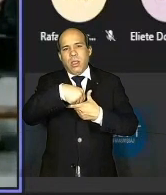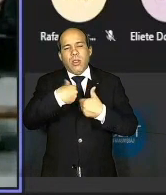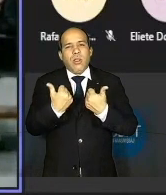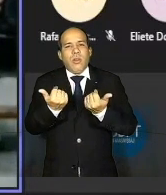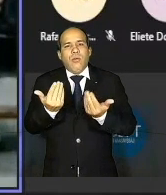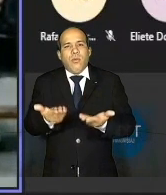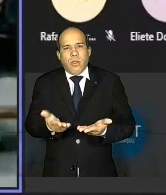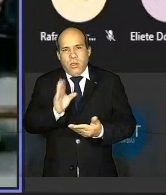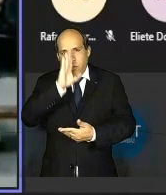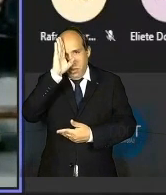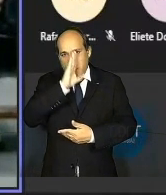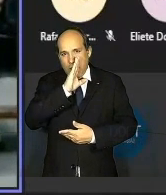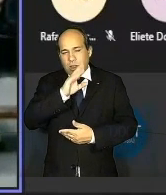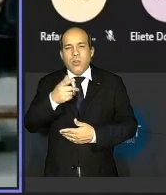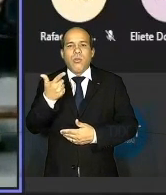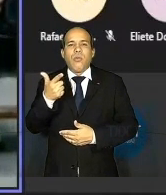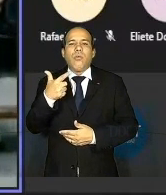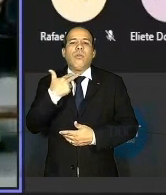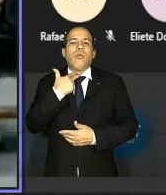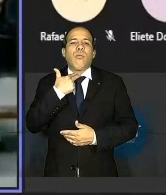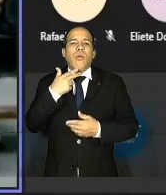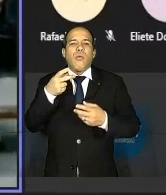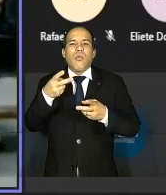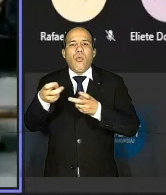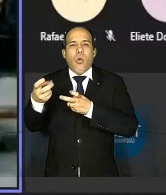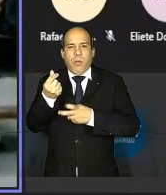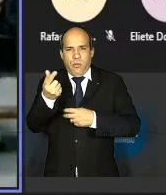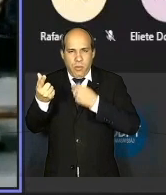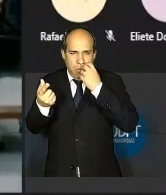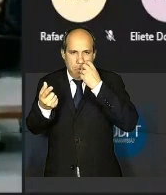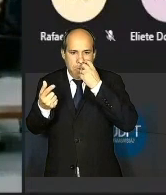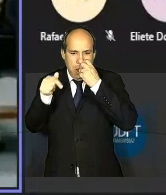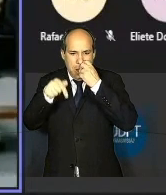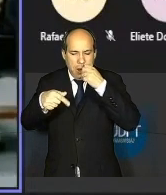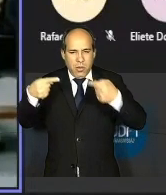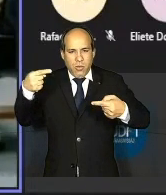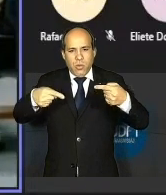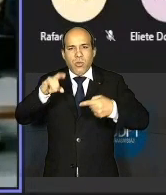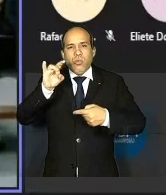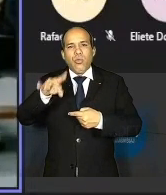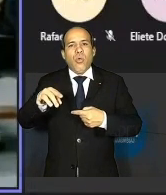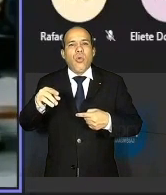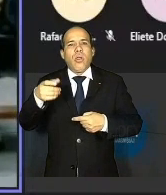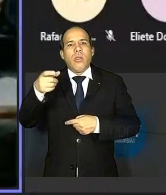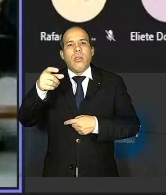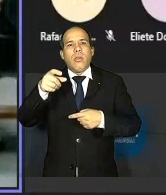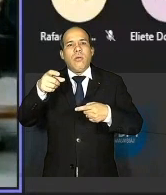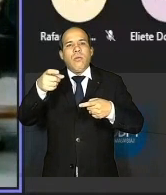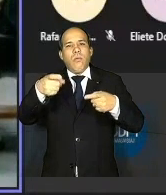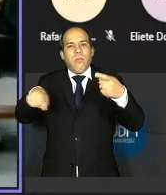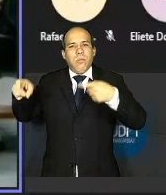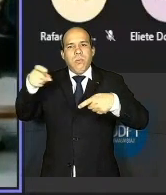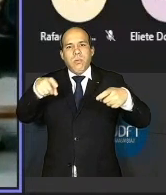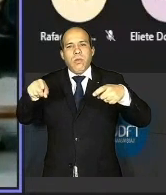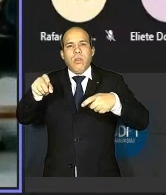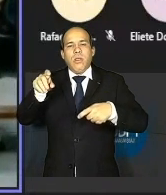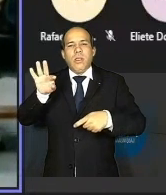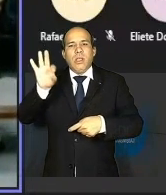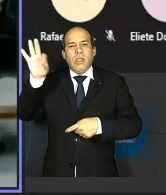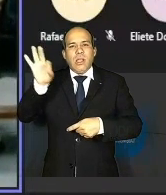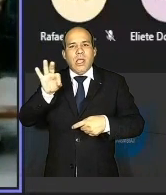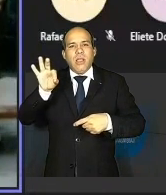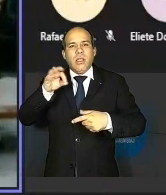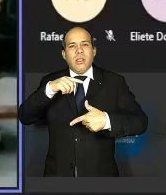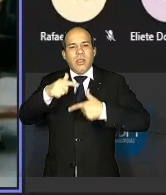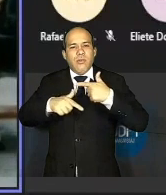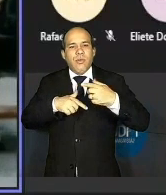prestação de serviço e não são cobrados pelas instituições de ensino. Portanto, a discussão aqui se restringe apenas à cobrança de taxas por